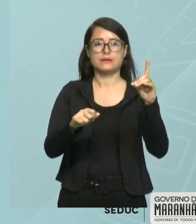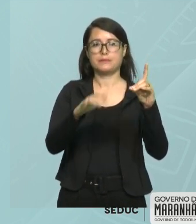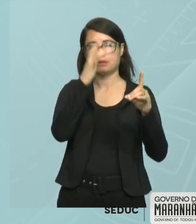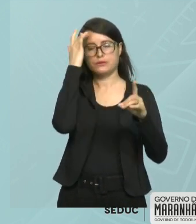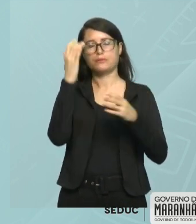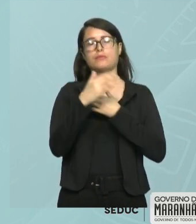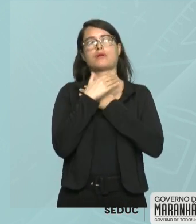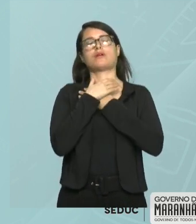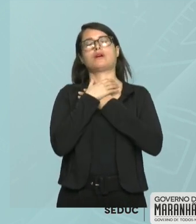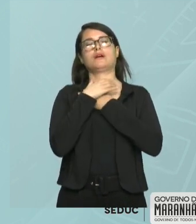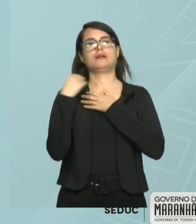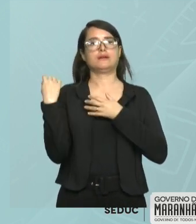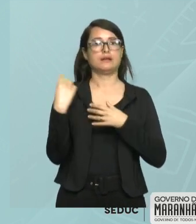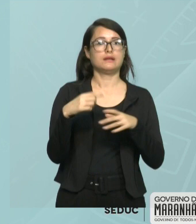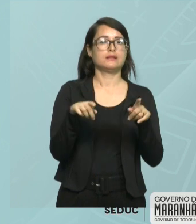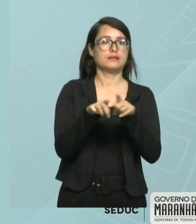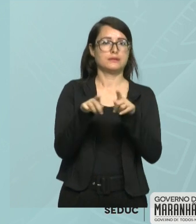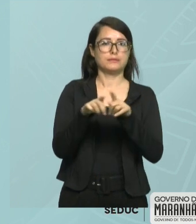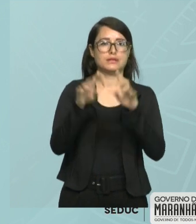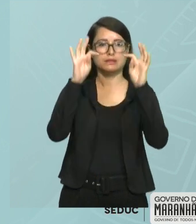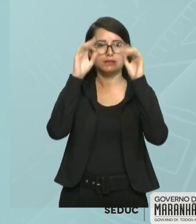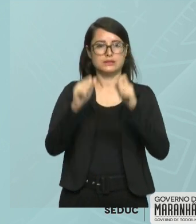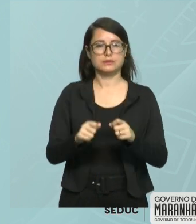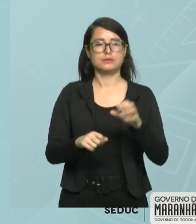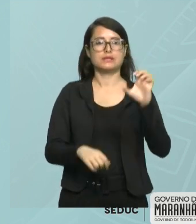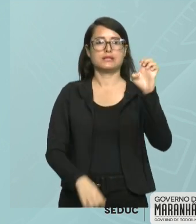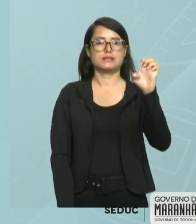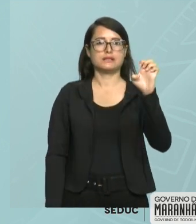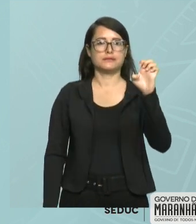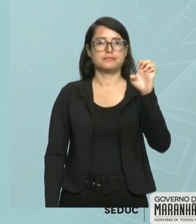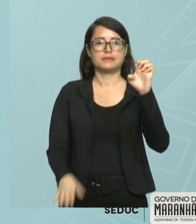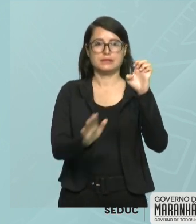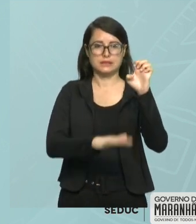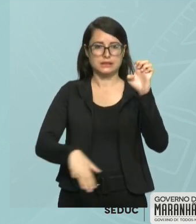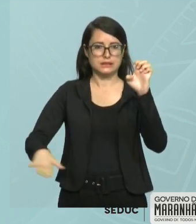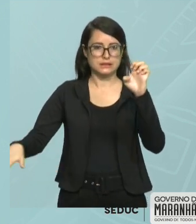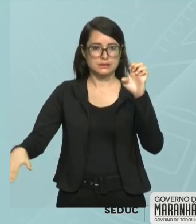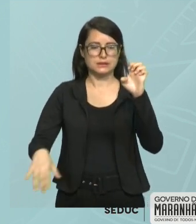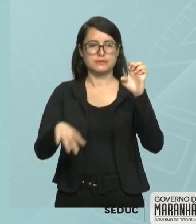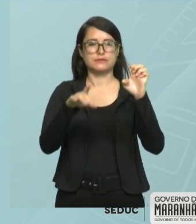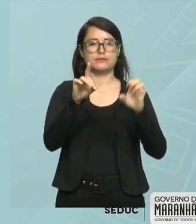cadáver, testemunha. E letra E, criança,